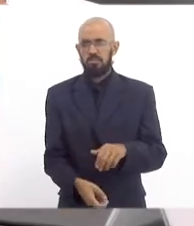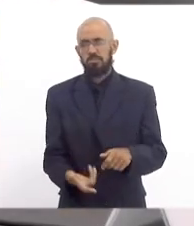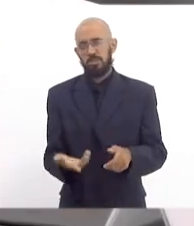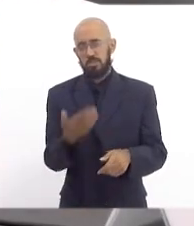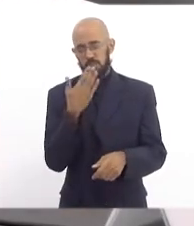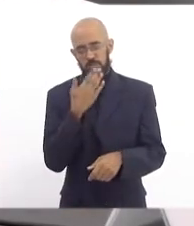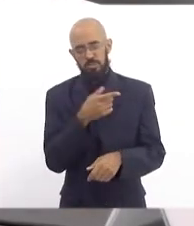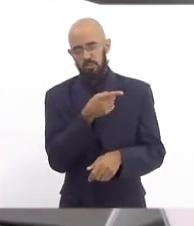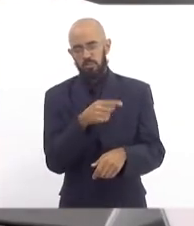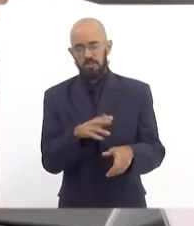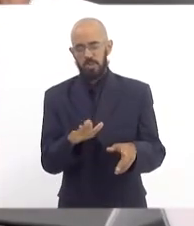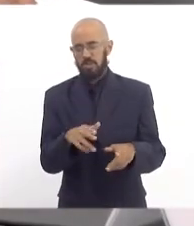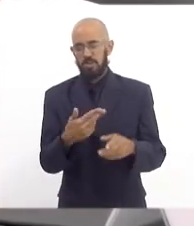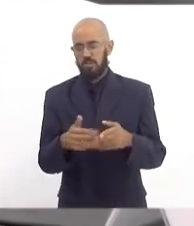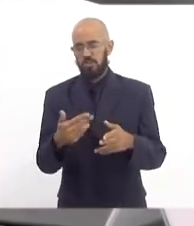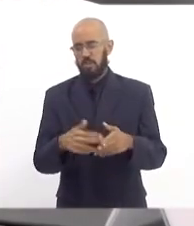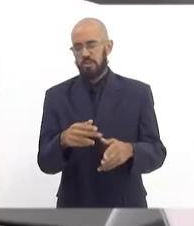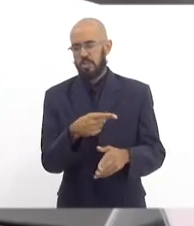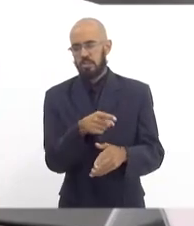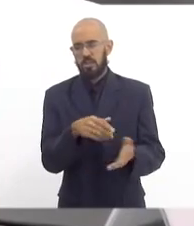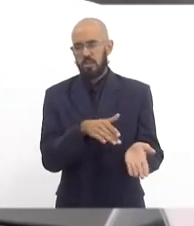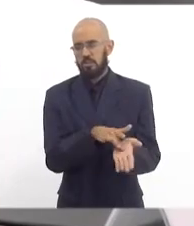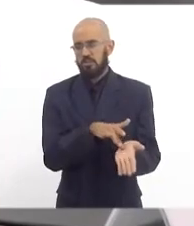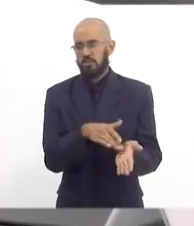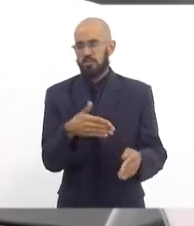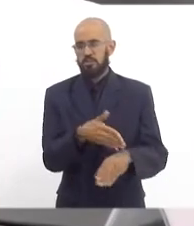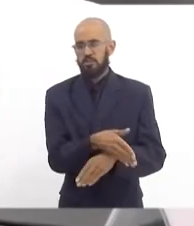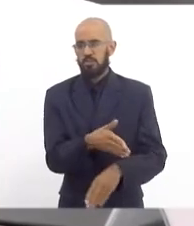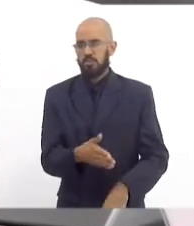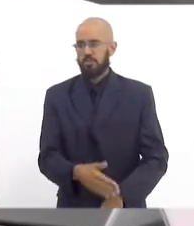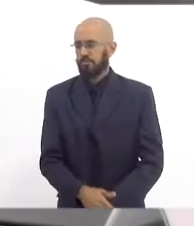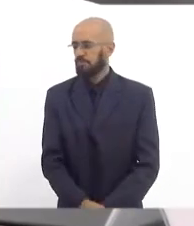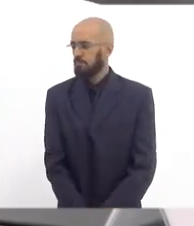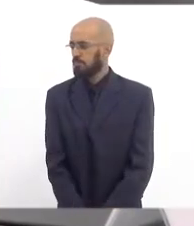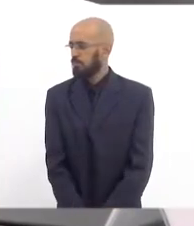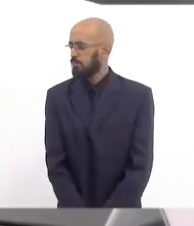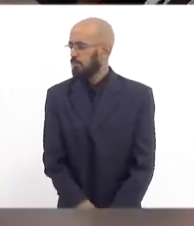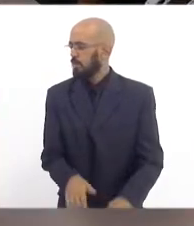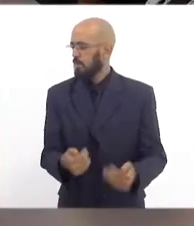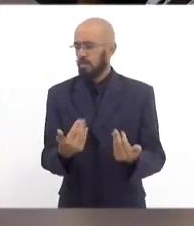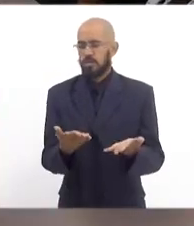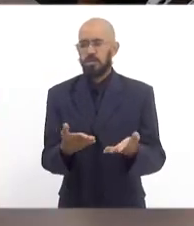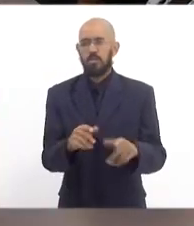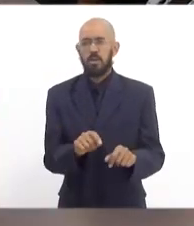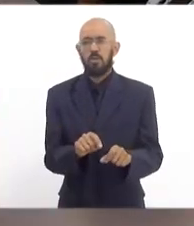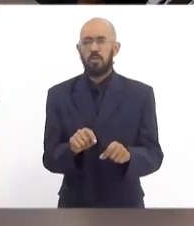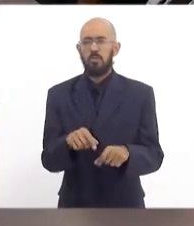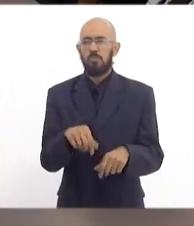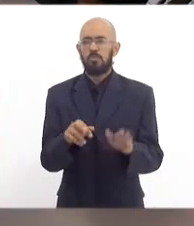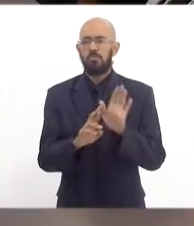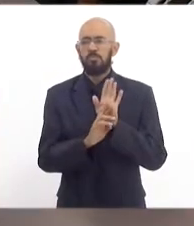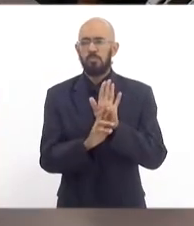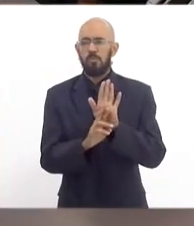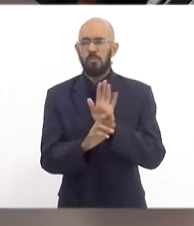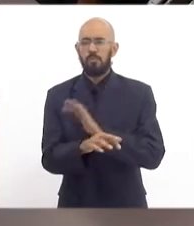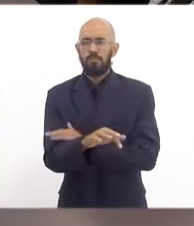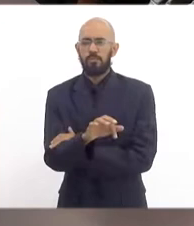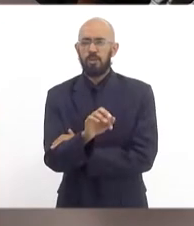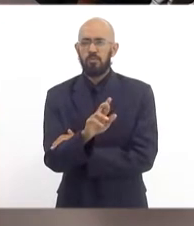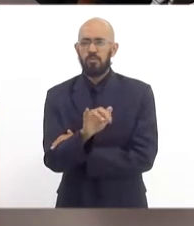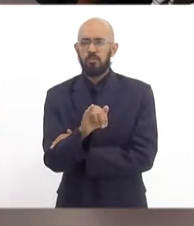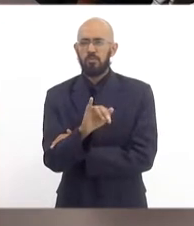requisitado mas baixo tradu É bom ir na representando a firma já